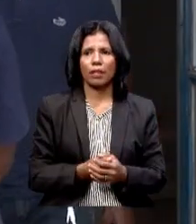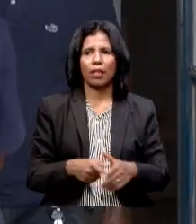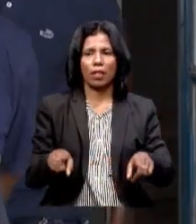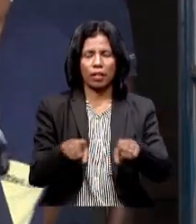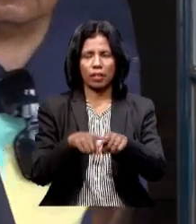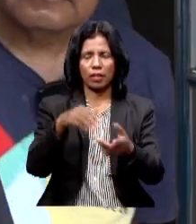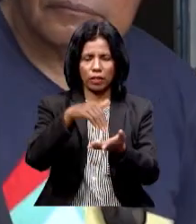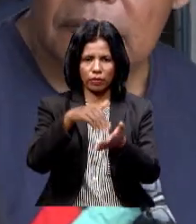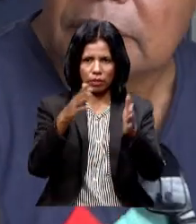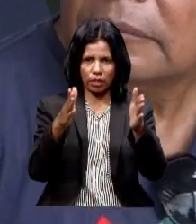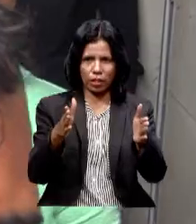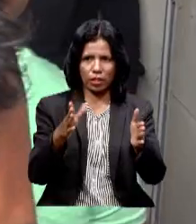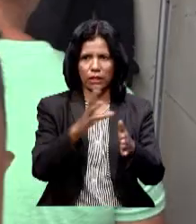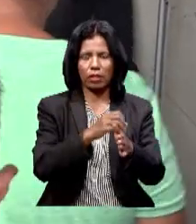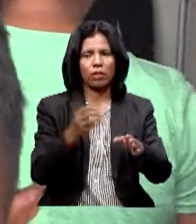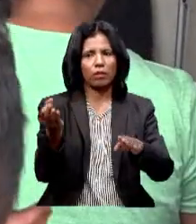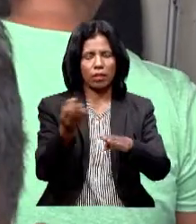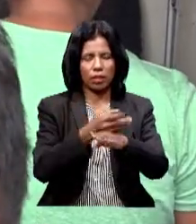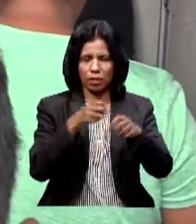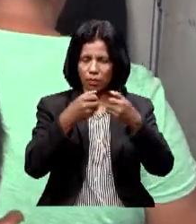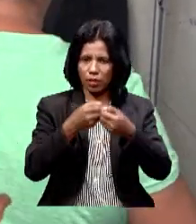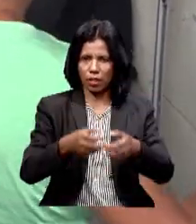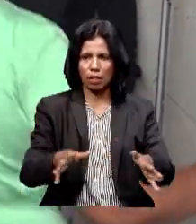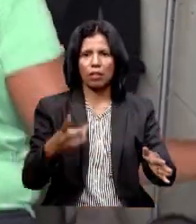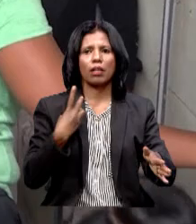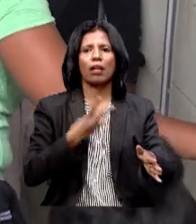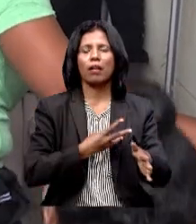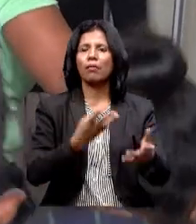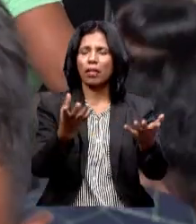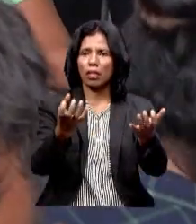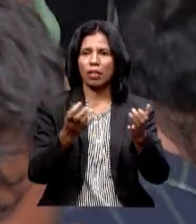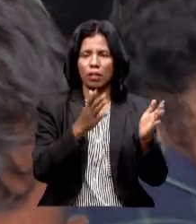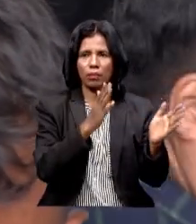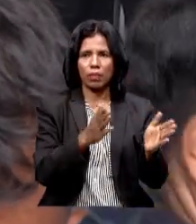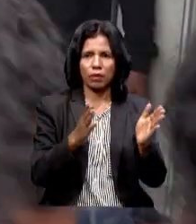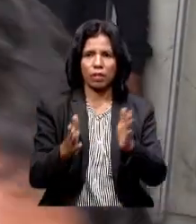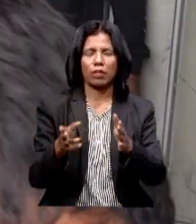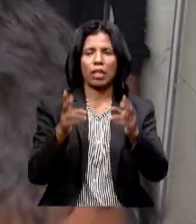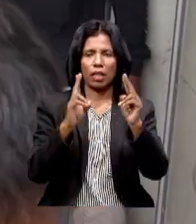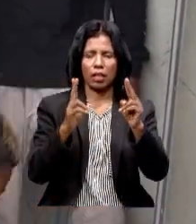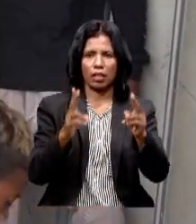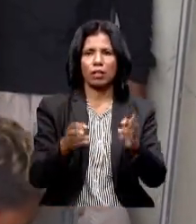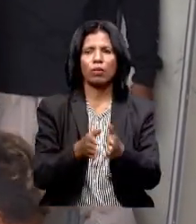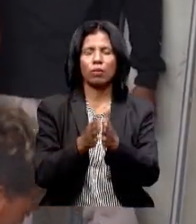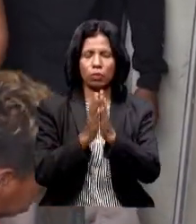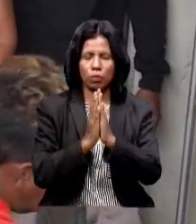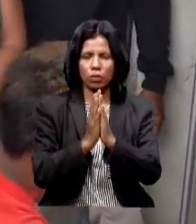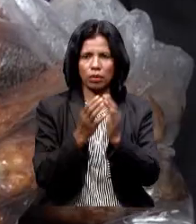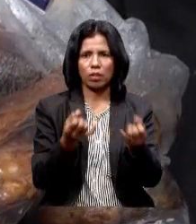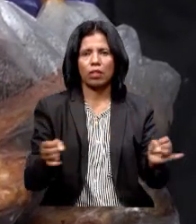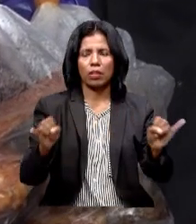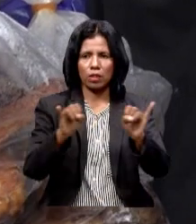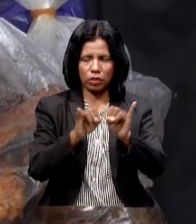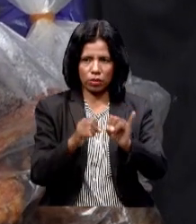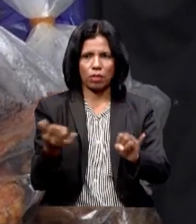e os documentos serão velados, a minha cara, minha processo é a lei. Isso é a parte, isso é um relevante